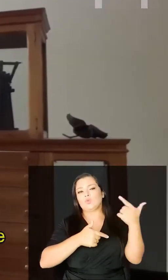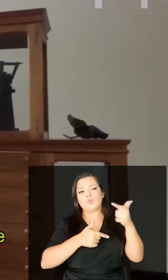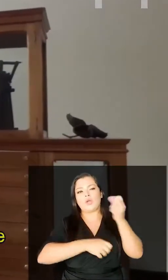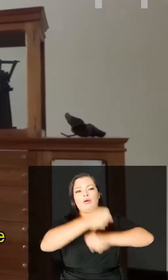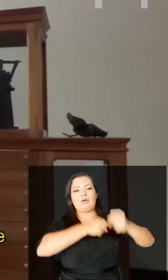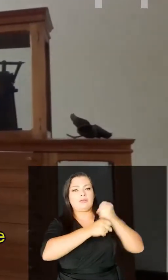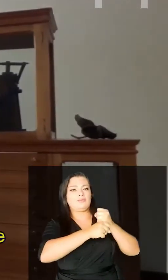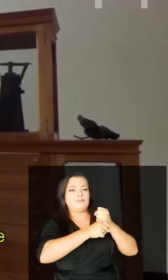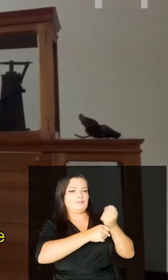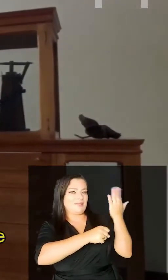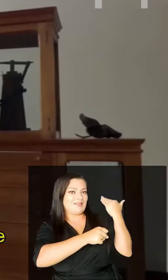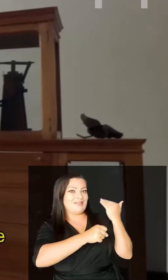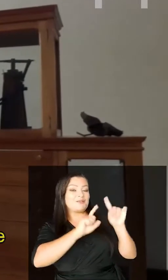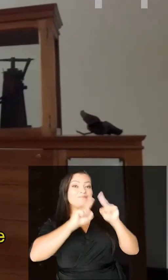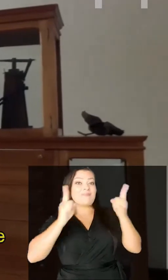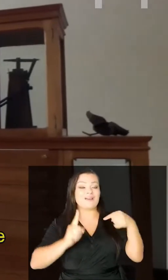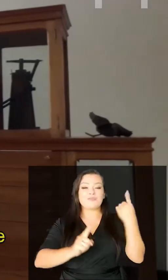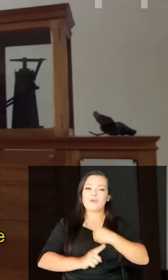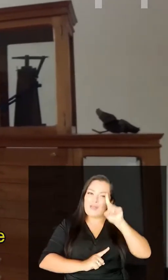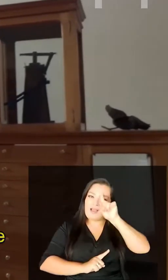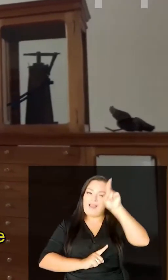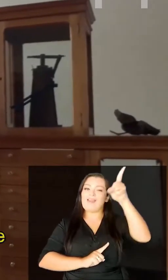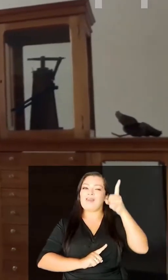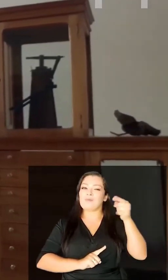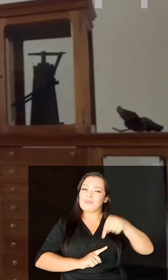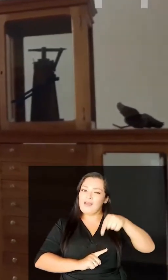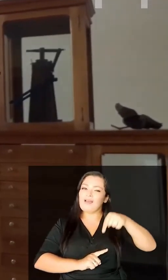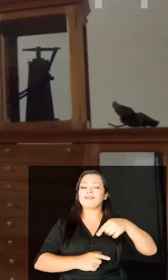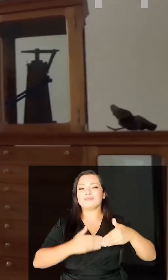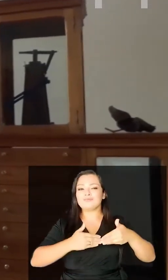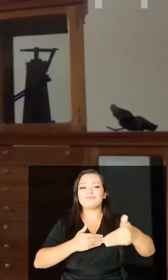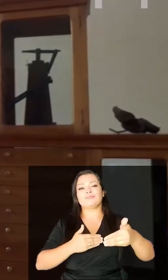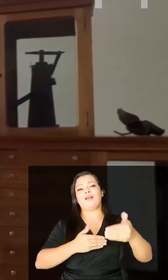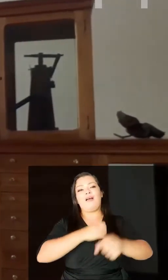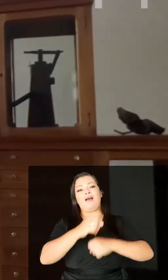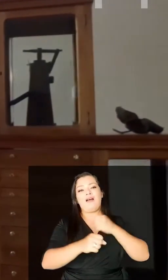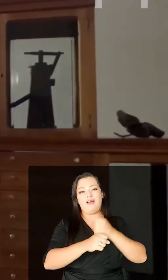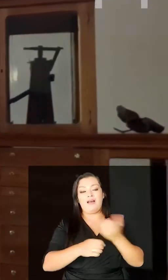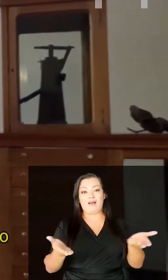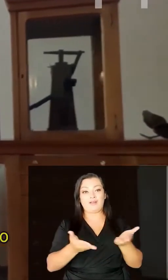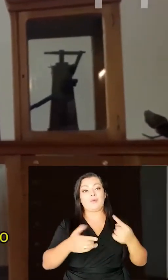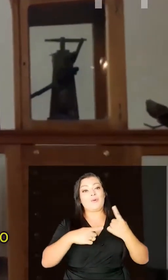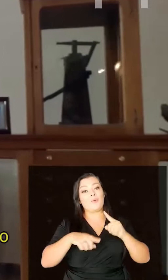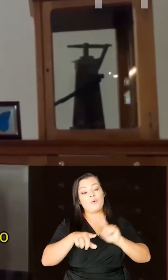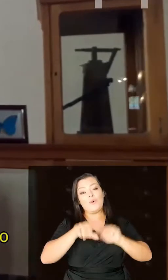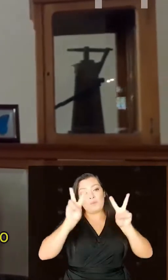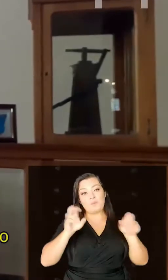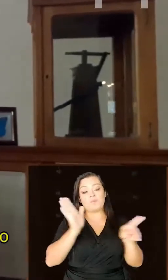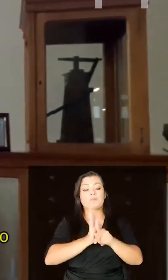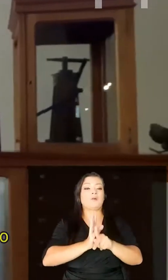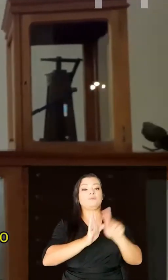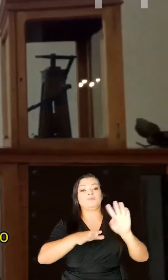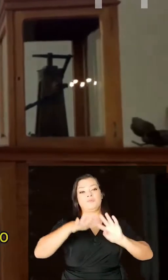que a gente bolou esse ano exclusivamente para a questão da pandemia, para o momento da quarentena, foram as contações de história. A